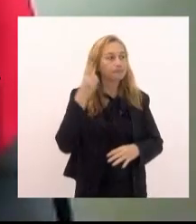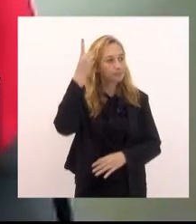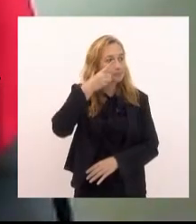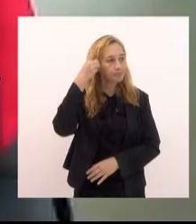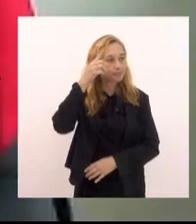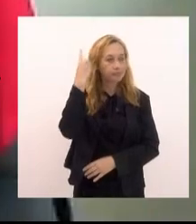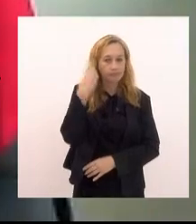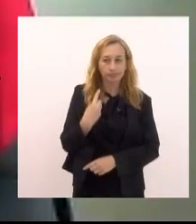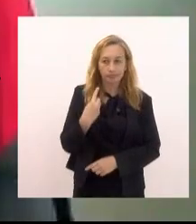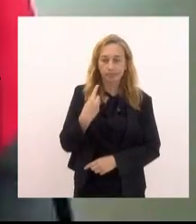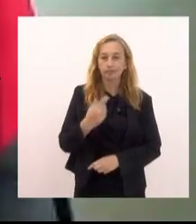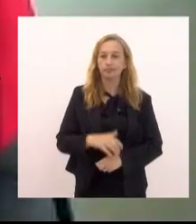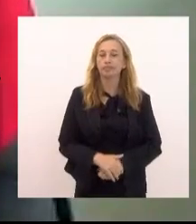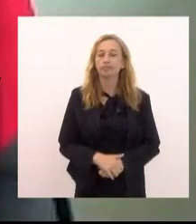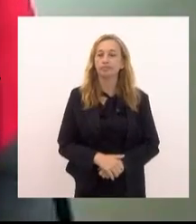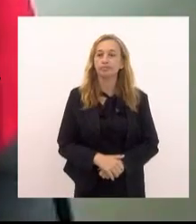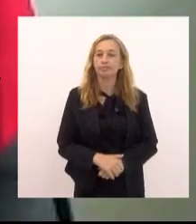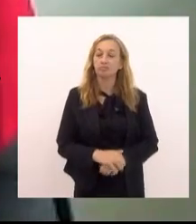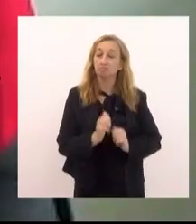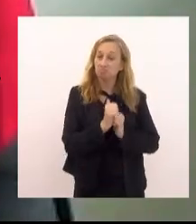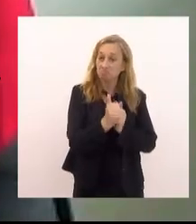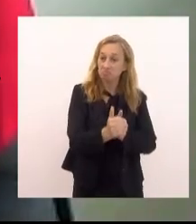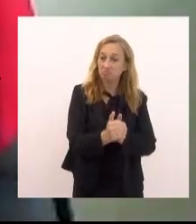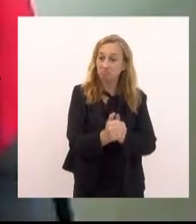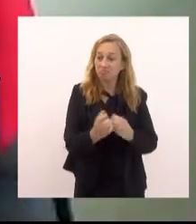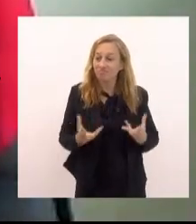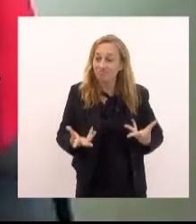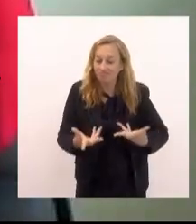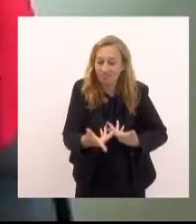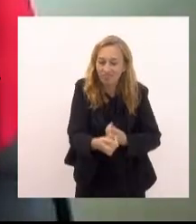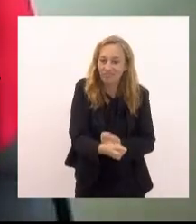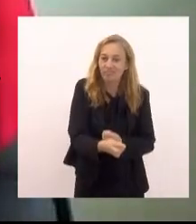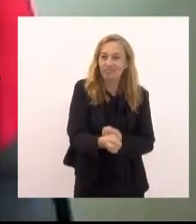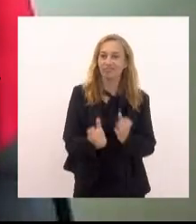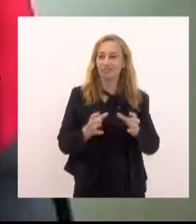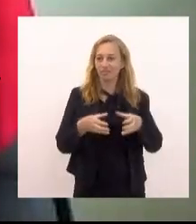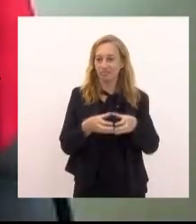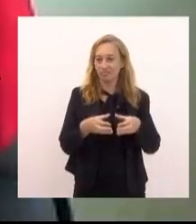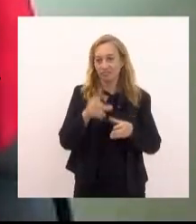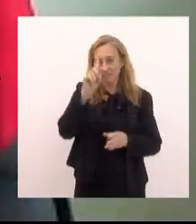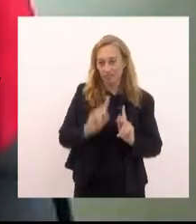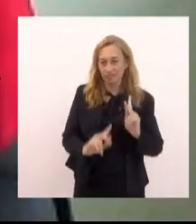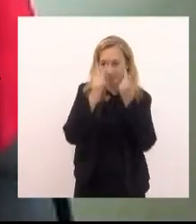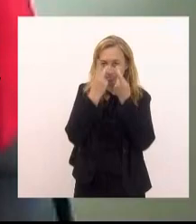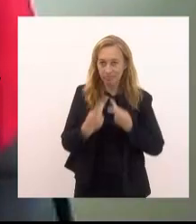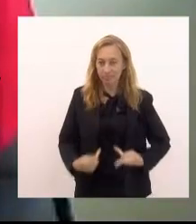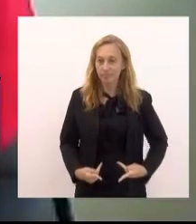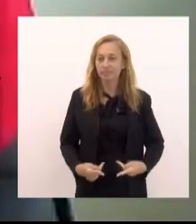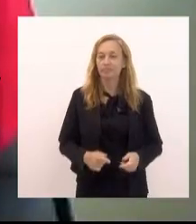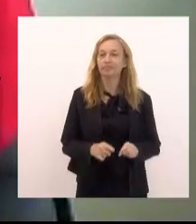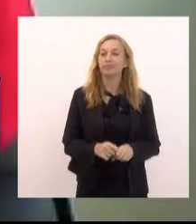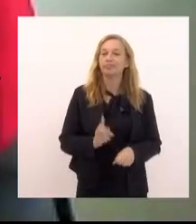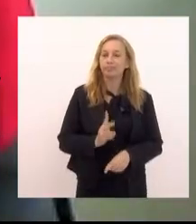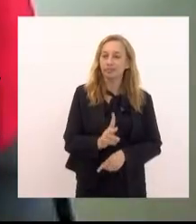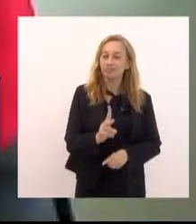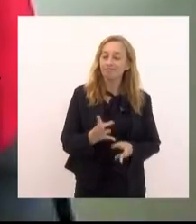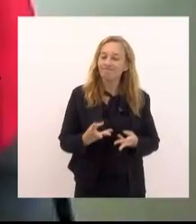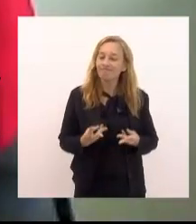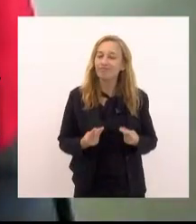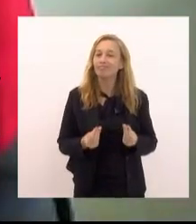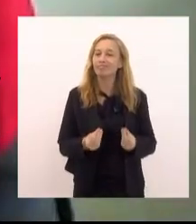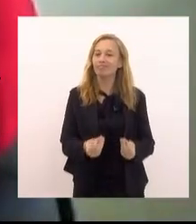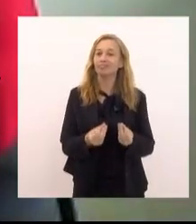Dani Monteiro, que está aí conduzindo de forma brilhante a Comissão de Direitos Humanos e sempre muito